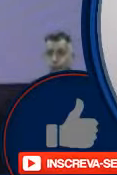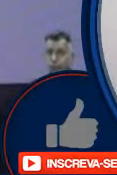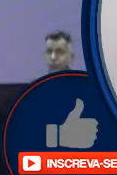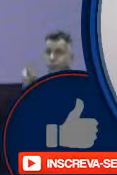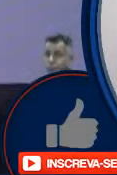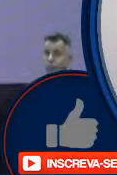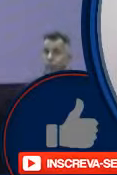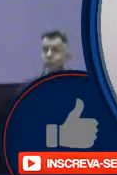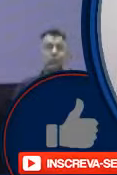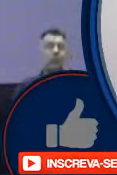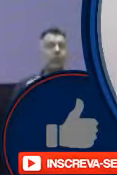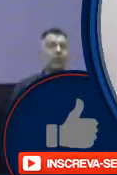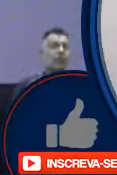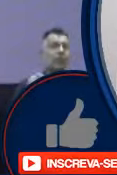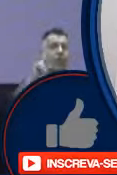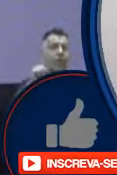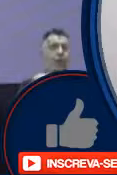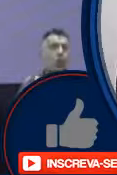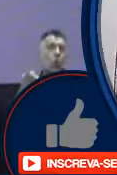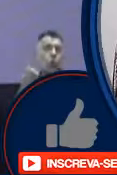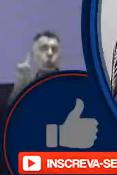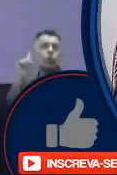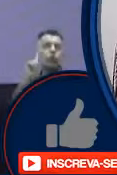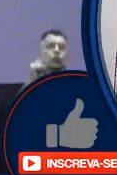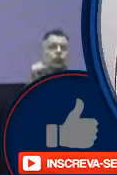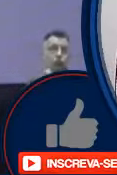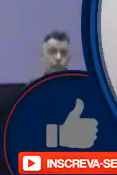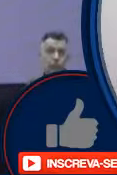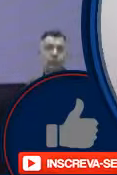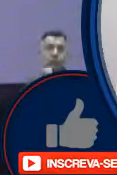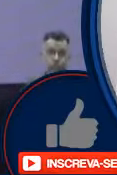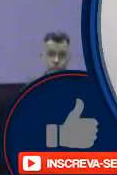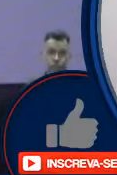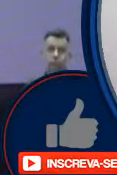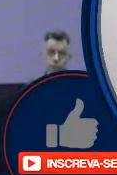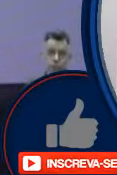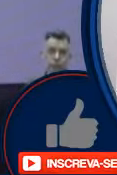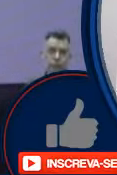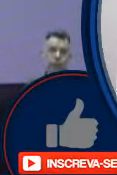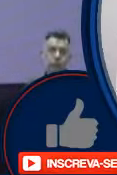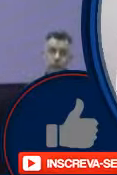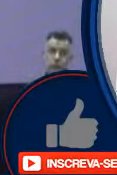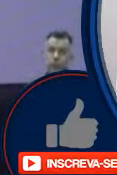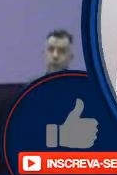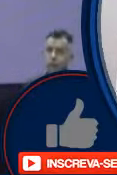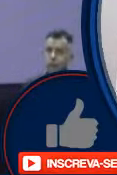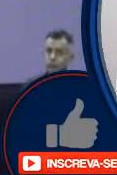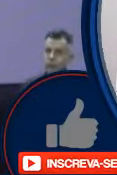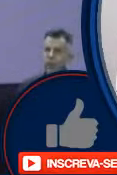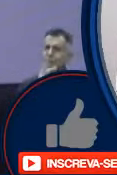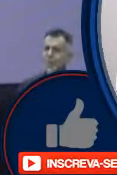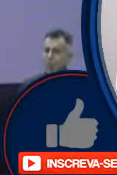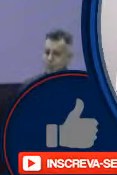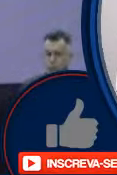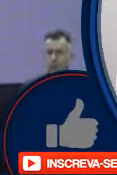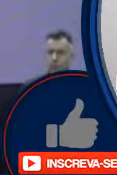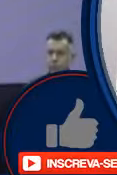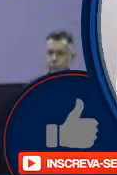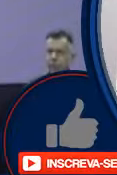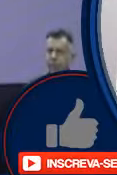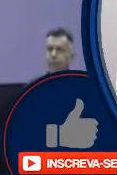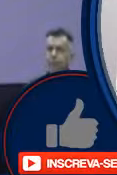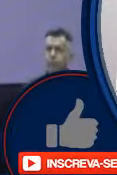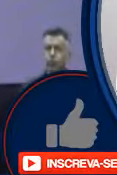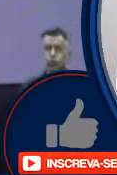tema me faz lembrar muito o último Investor Day, quando apresentamos um roadmap desejado e mesmo com pandemia, nós entregamos